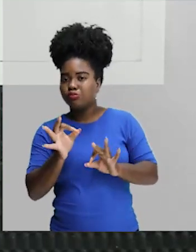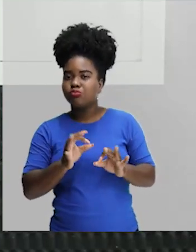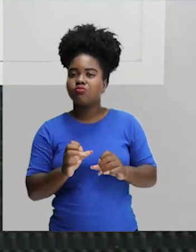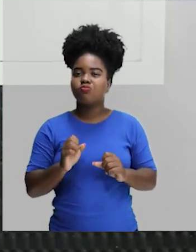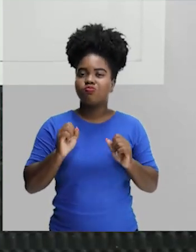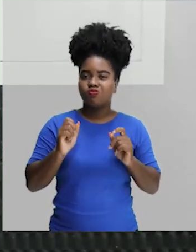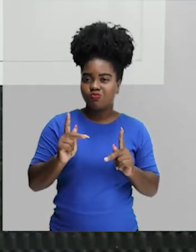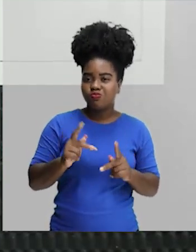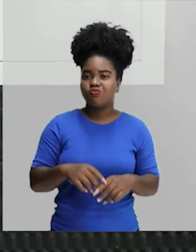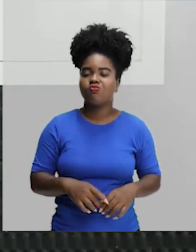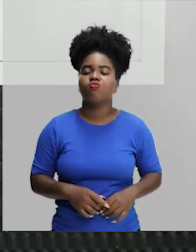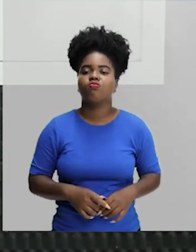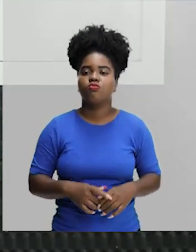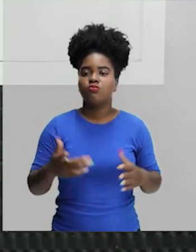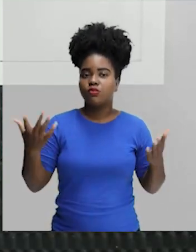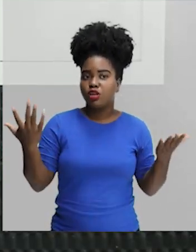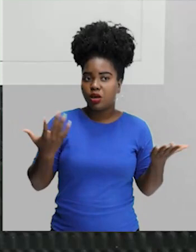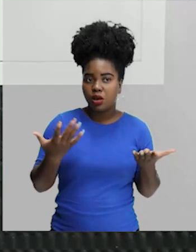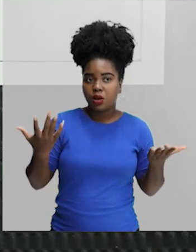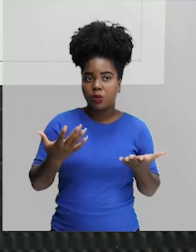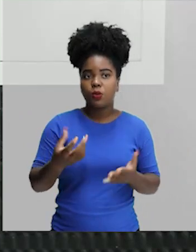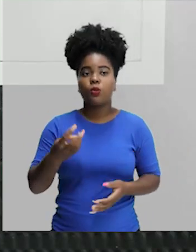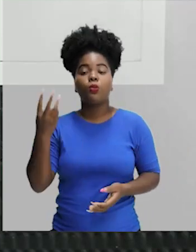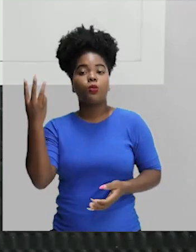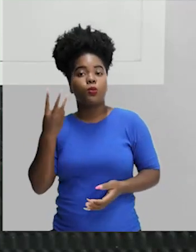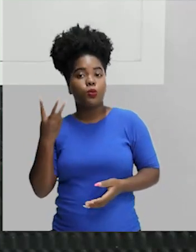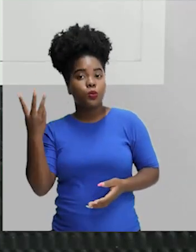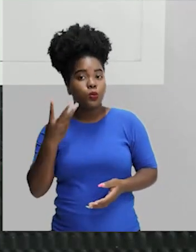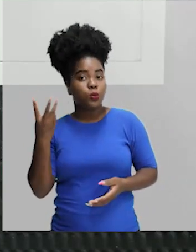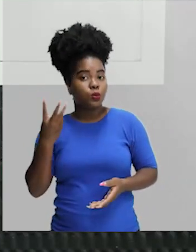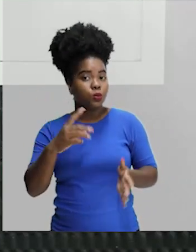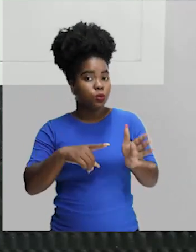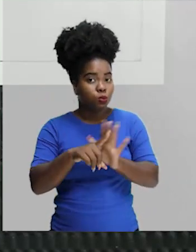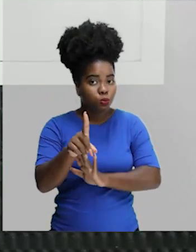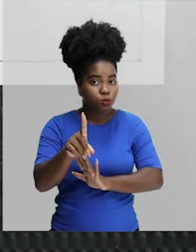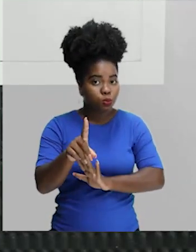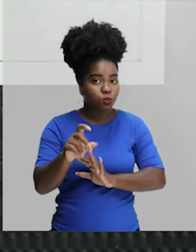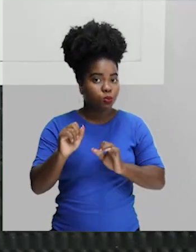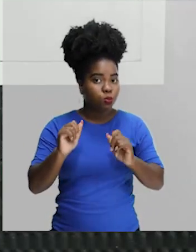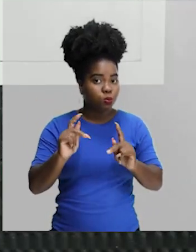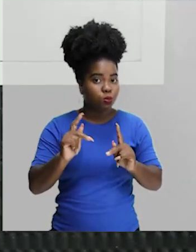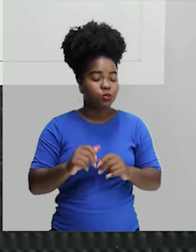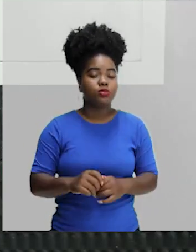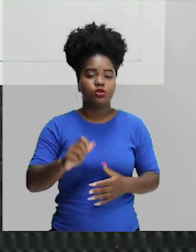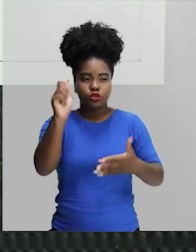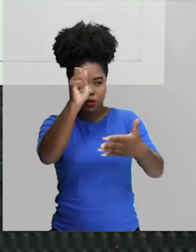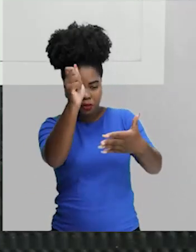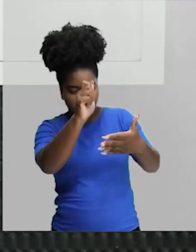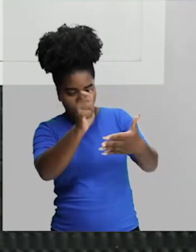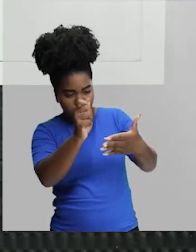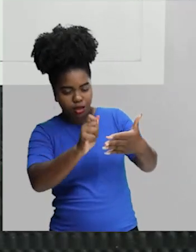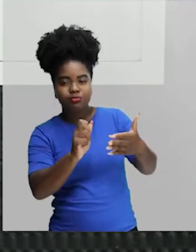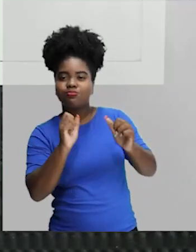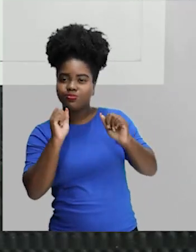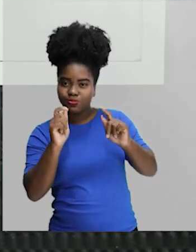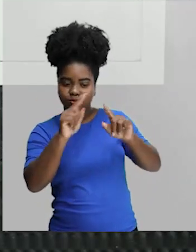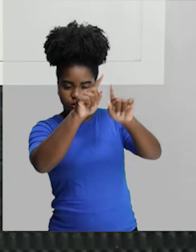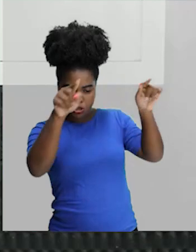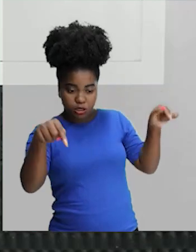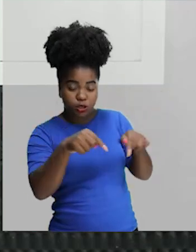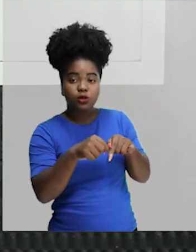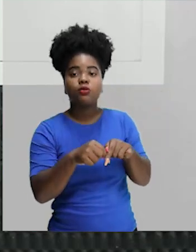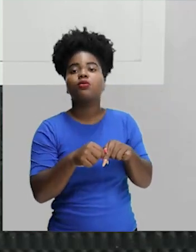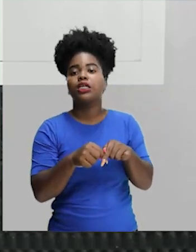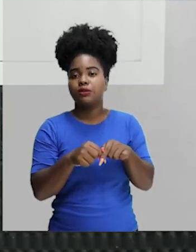Beleza. Vamos agora à resolução da nossa terceira questão. Deixa eu apagar aqui uma parte, para a gente